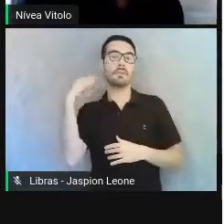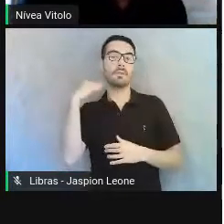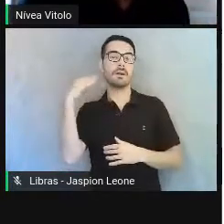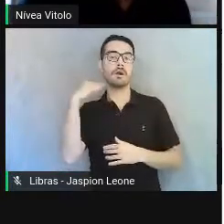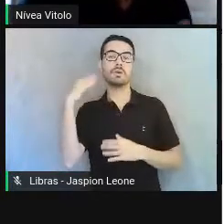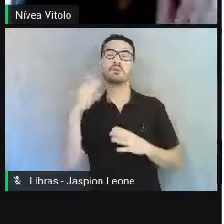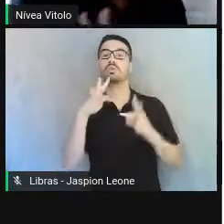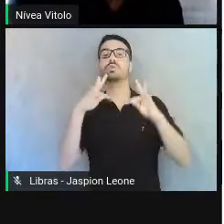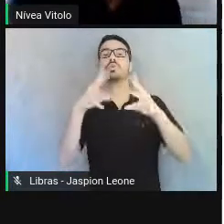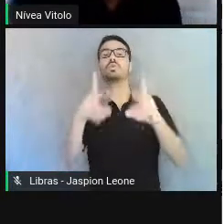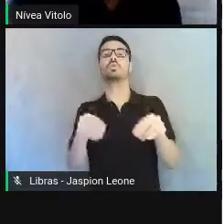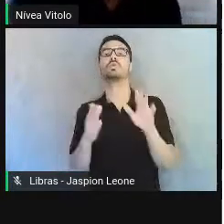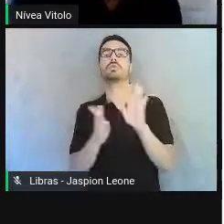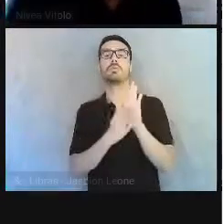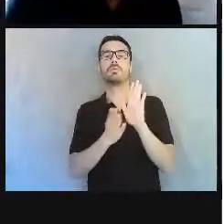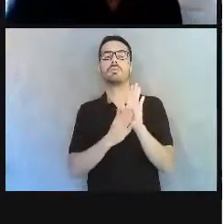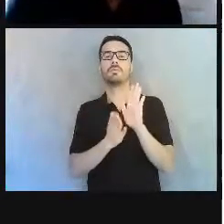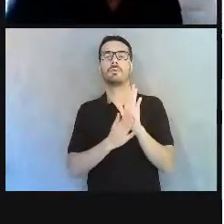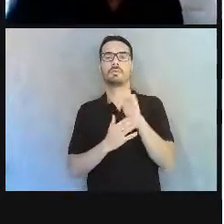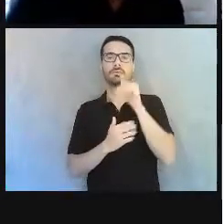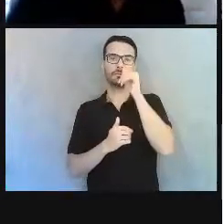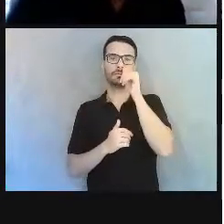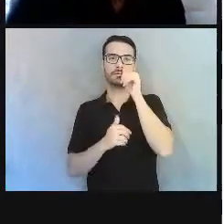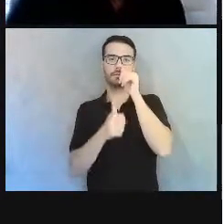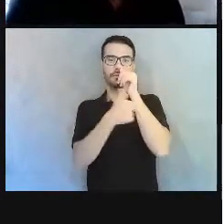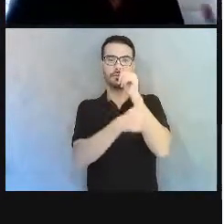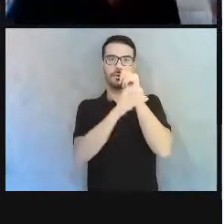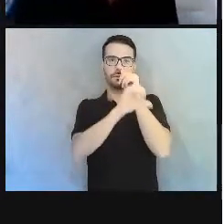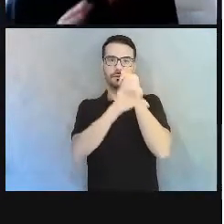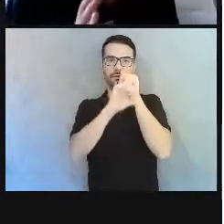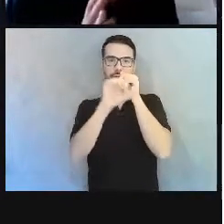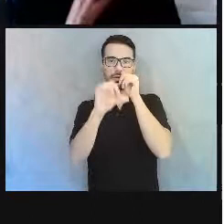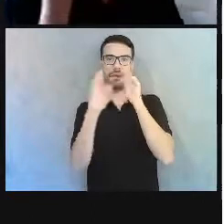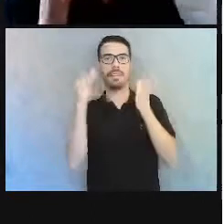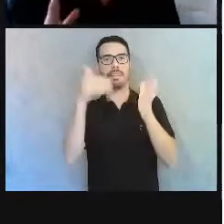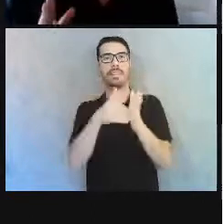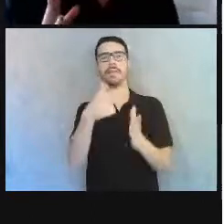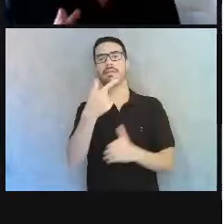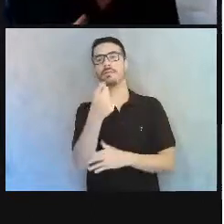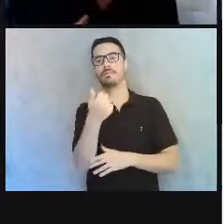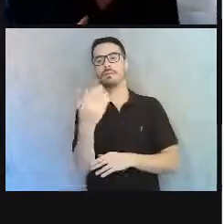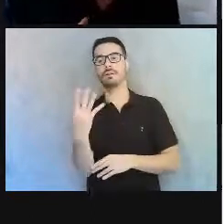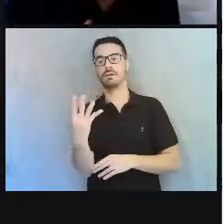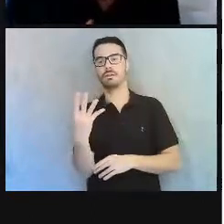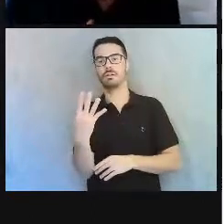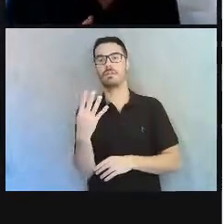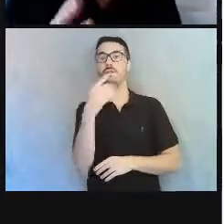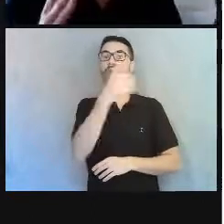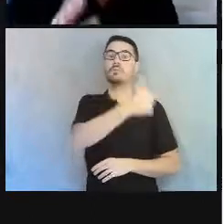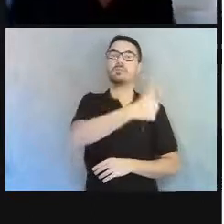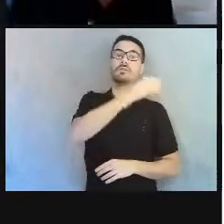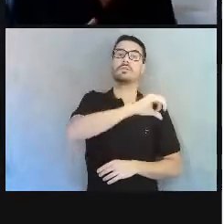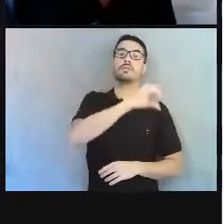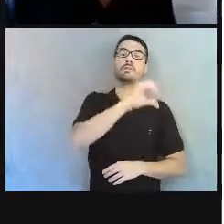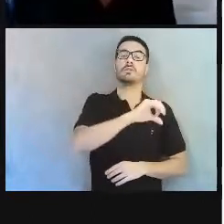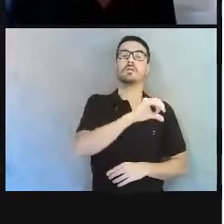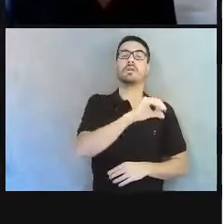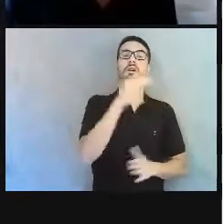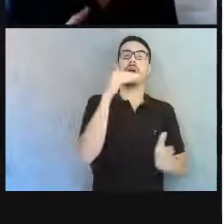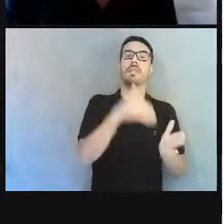todas as proposições, desde 99 a 2014. O período de 99 a 2006,